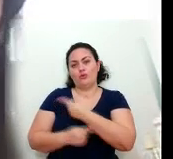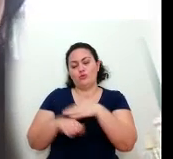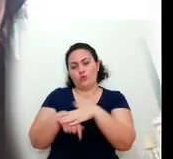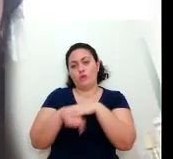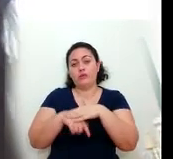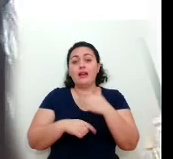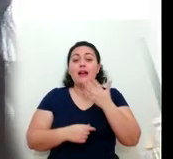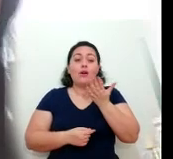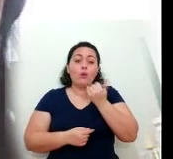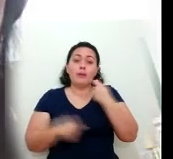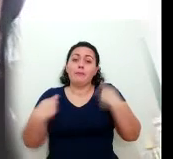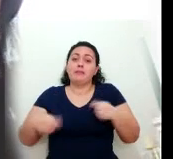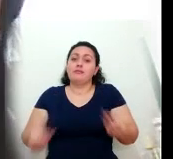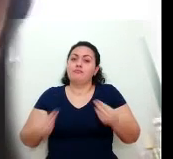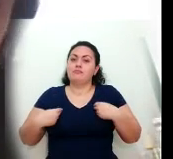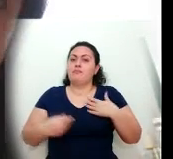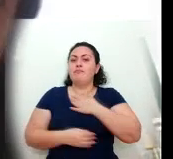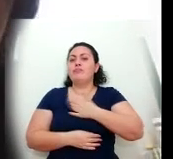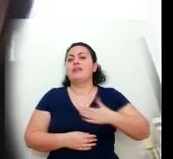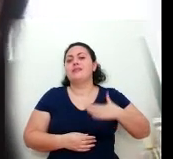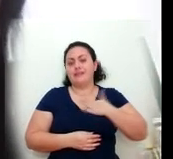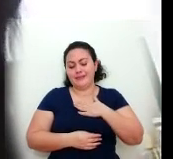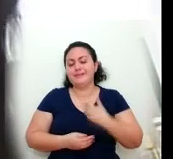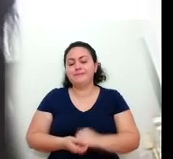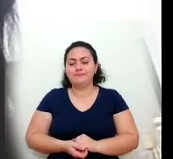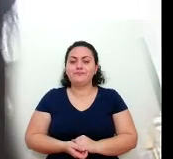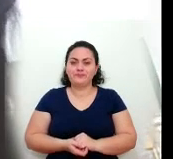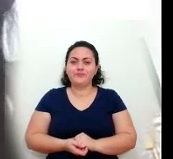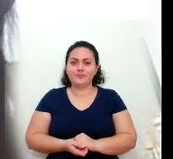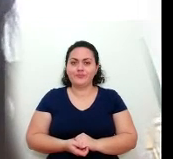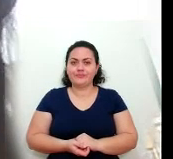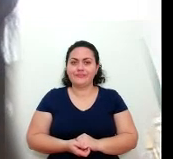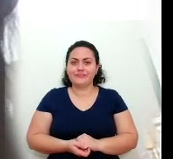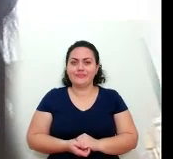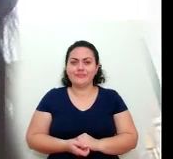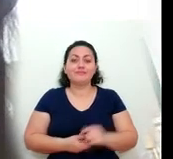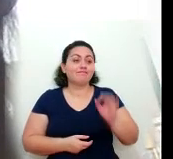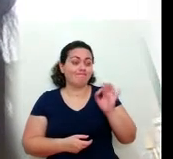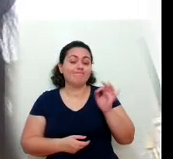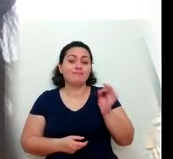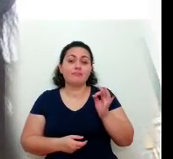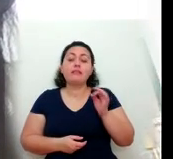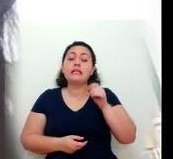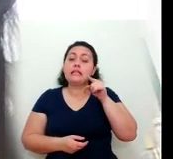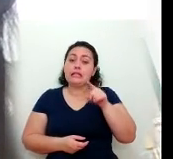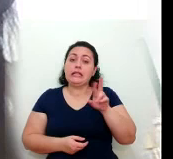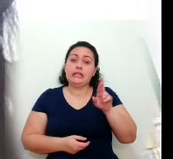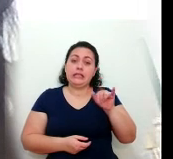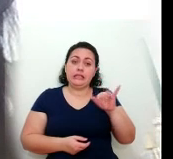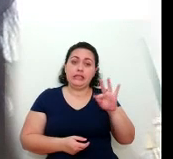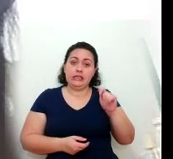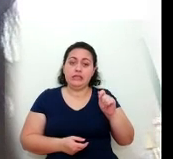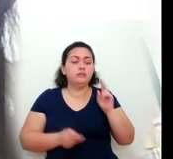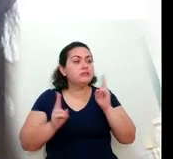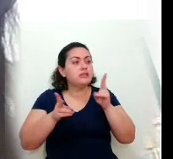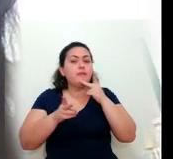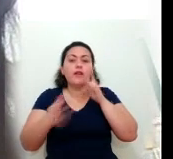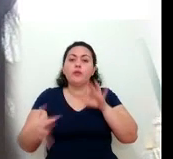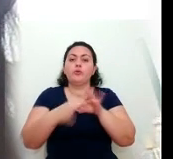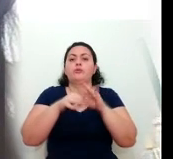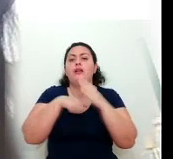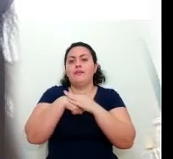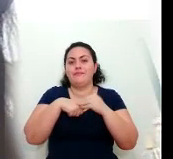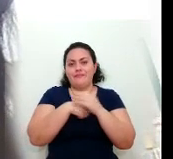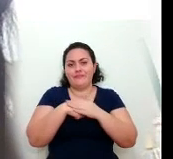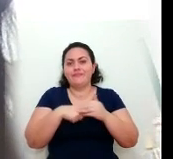tem conversado. Que a alimentação tem que ser prazer, né? Acima de tudo. Aí ela faz sempre essa ligação também com essa